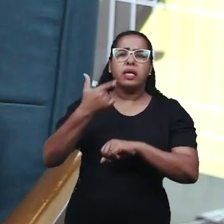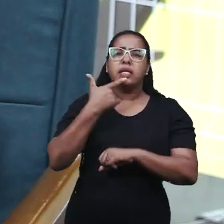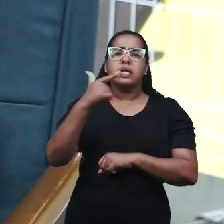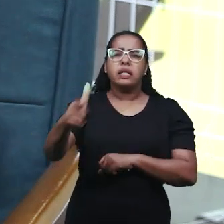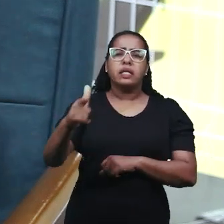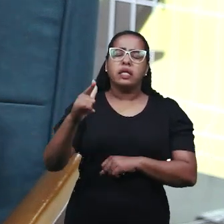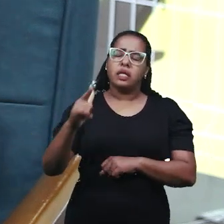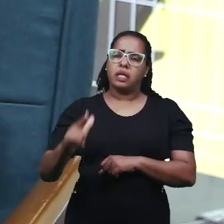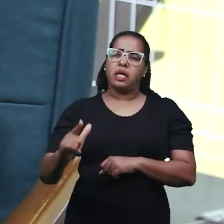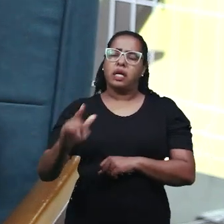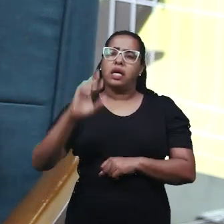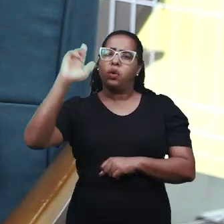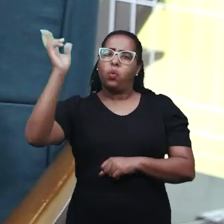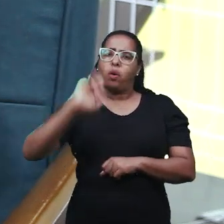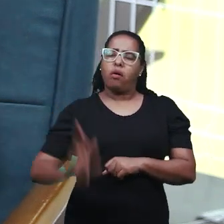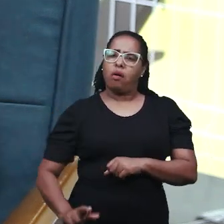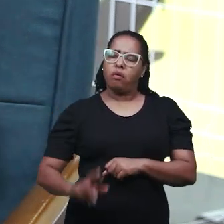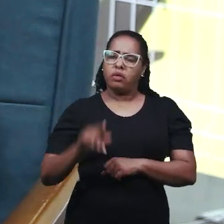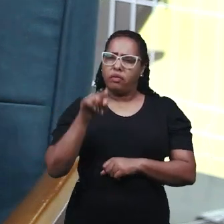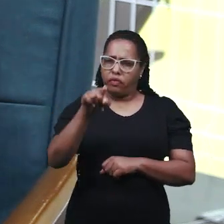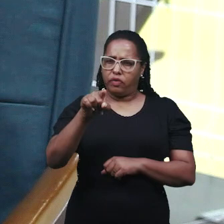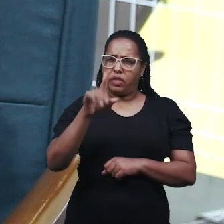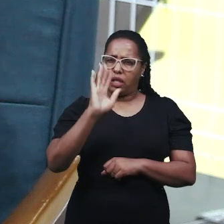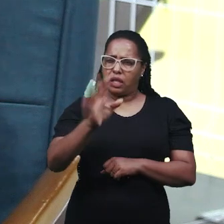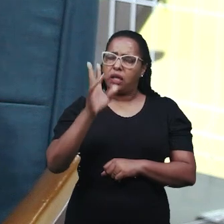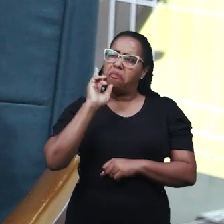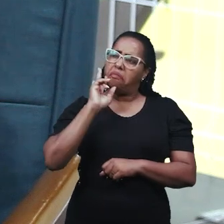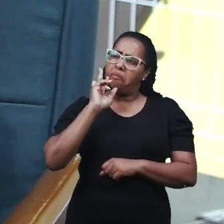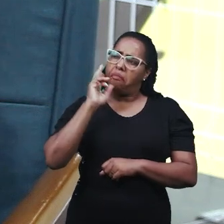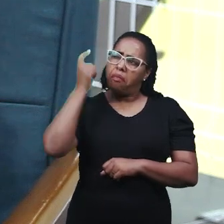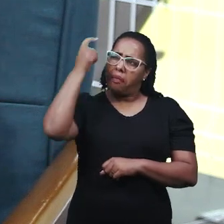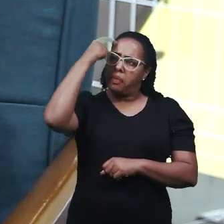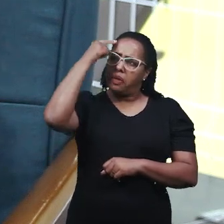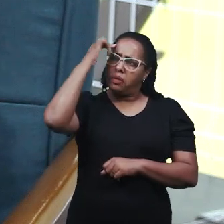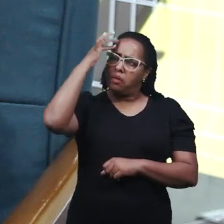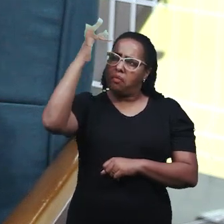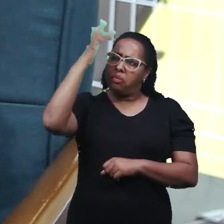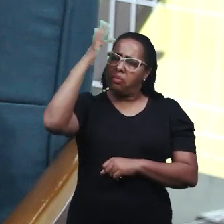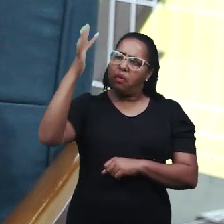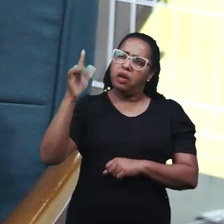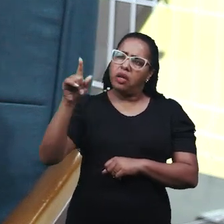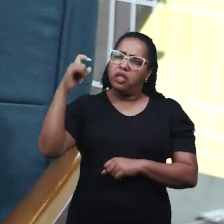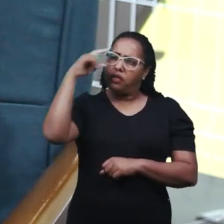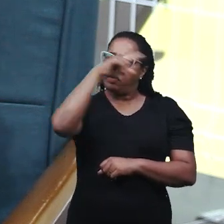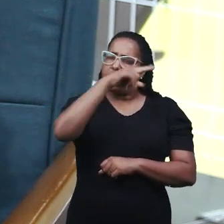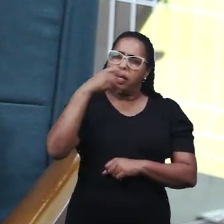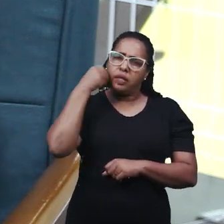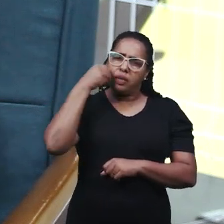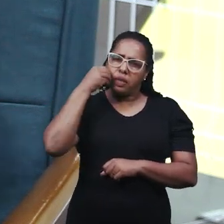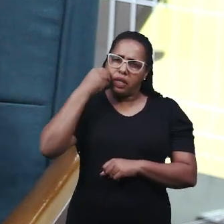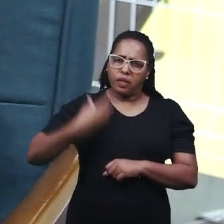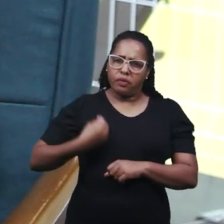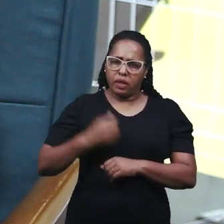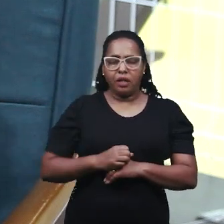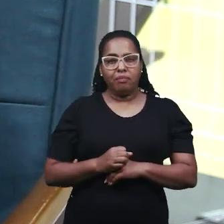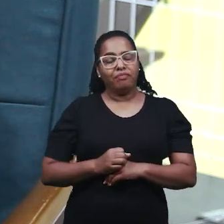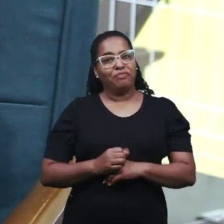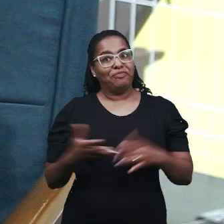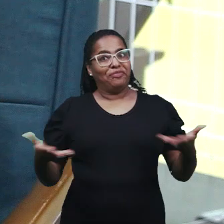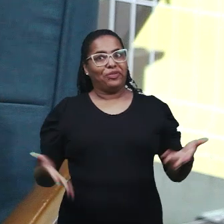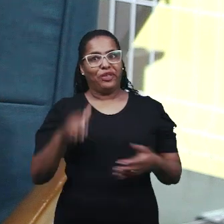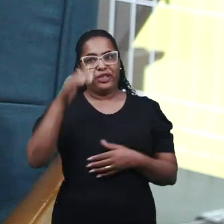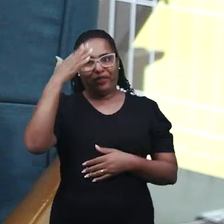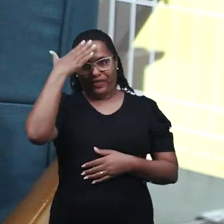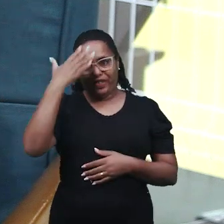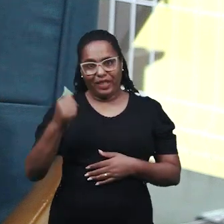idioma russo? Você já parou para pensar um pouco sobre isso, as dificuldades e também as experiências vividas? Hoje você vai ficar